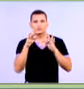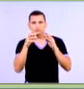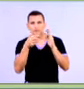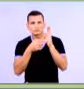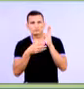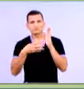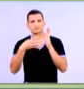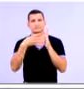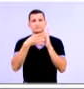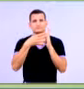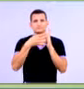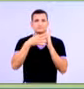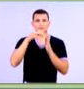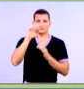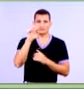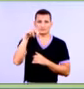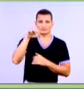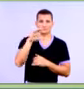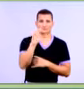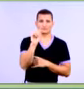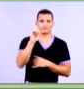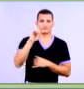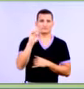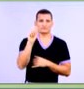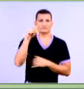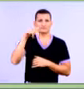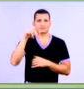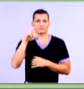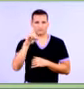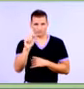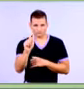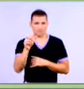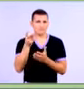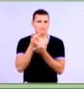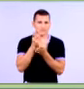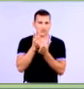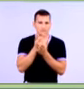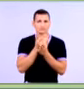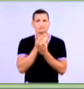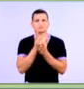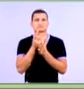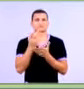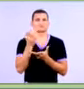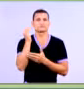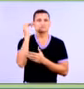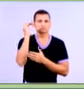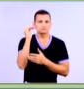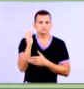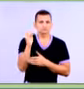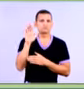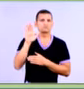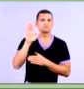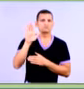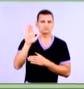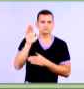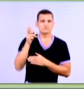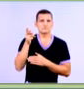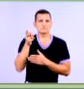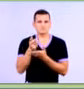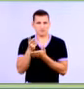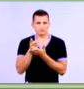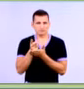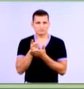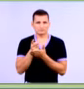trás. Na encadeada, eles permanecem na mesma posição. Eu vou inserindo, vou removendo, eles permanecem na mesma